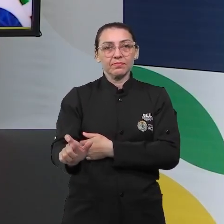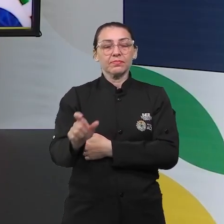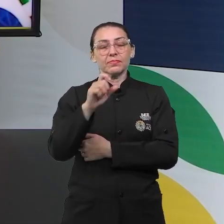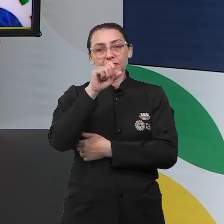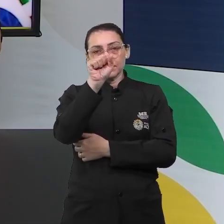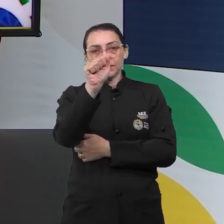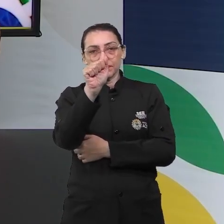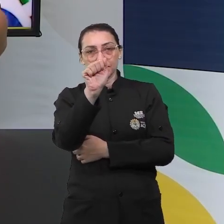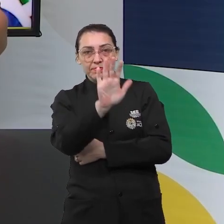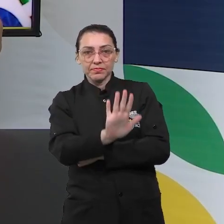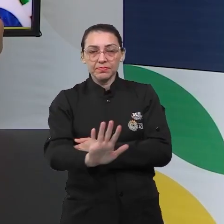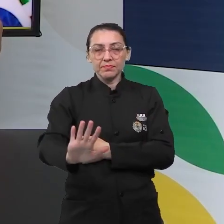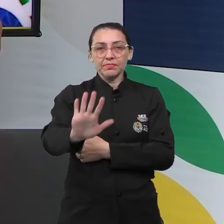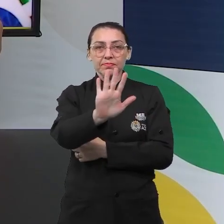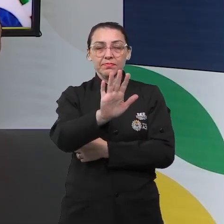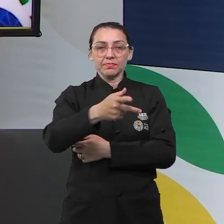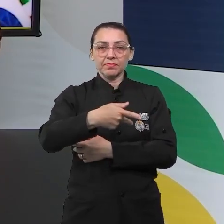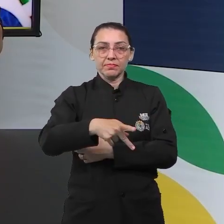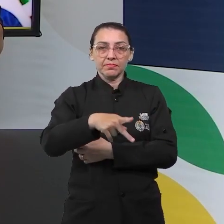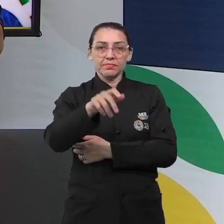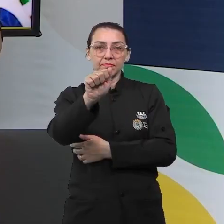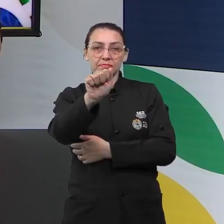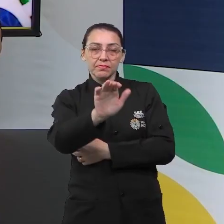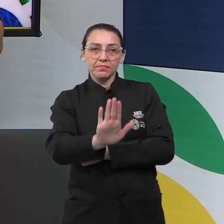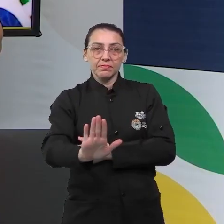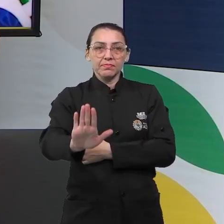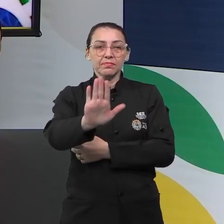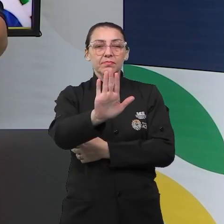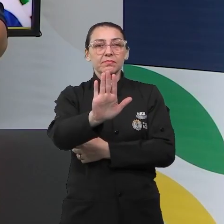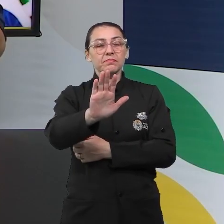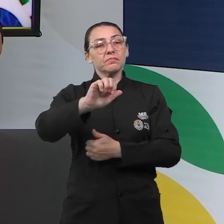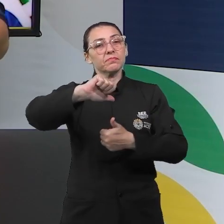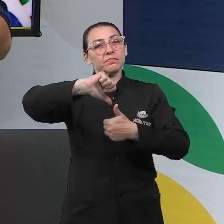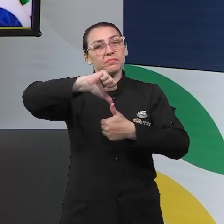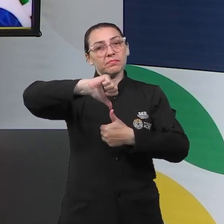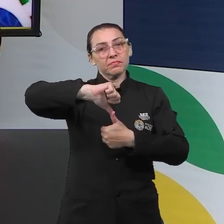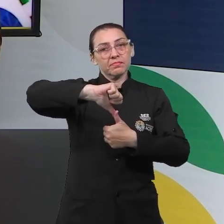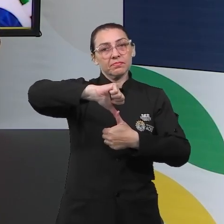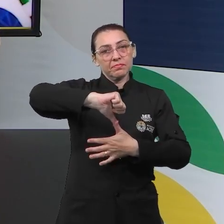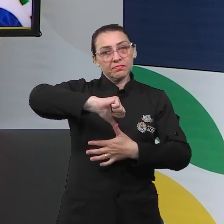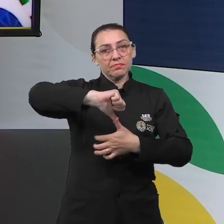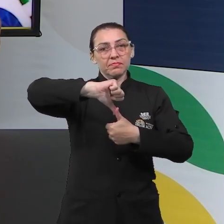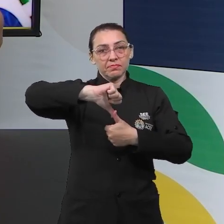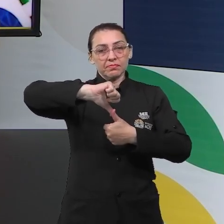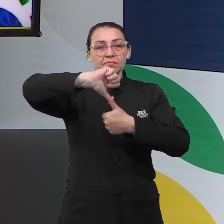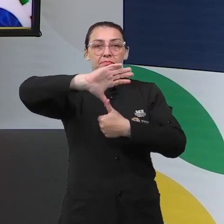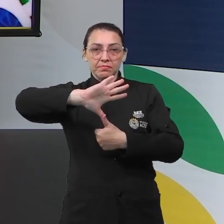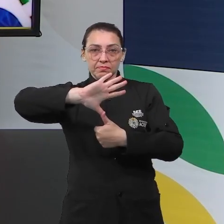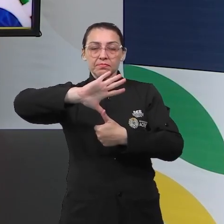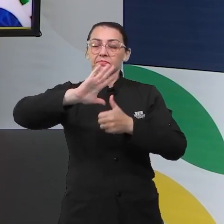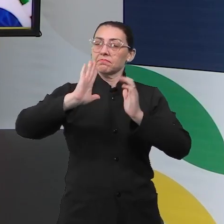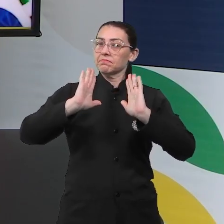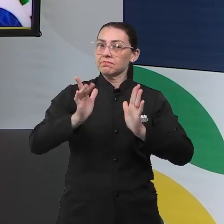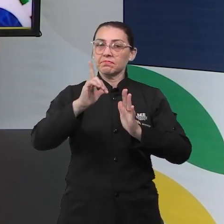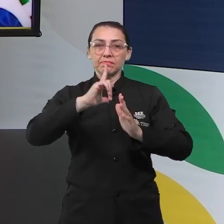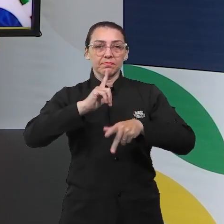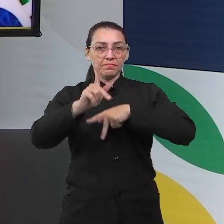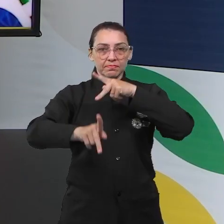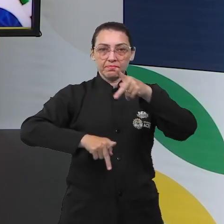a América e aqui na América, não é? Seja na América do Sul, na América Central ou América do Norte, já haviam os